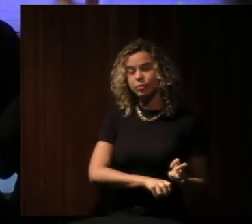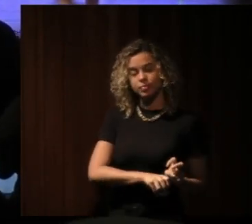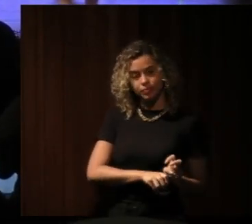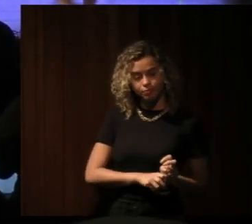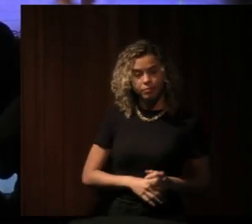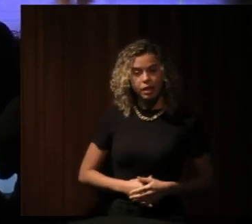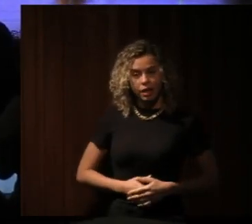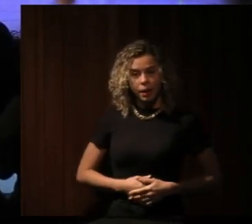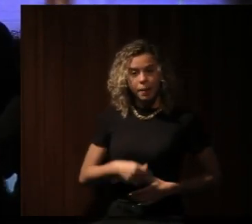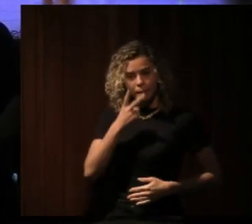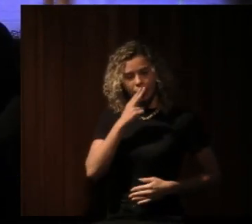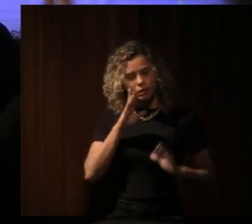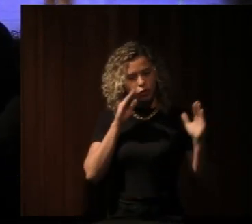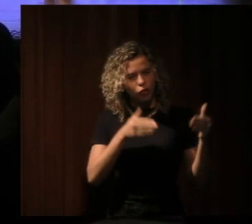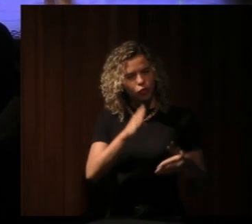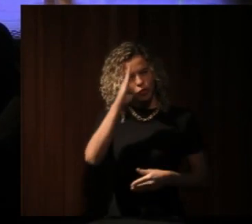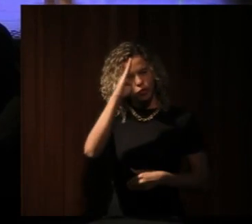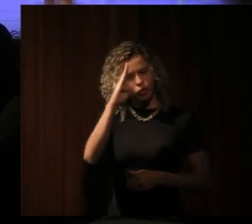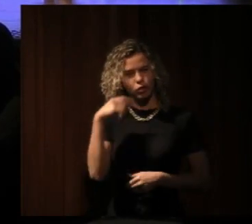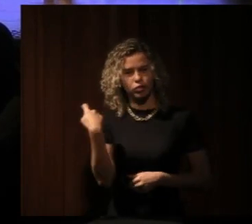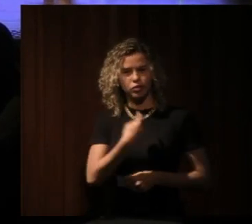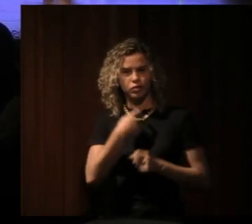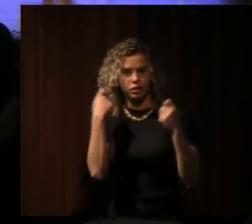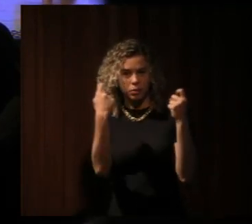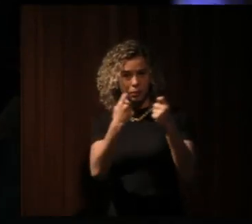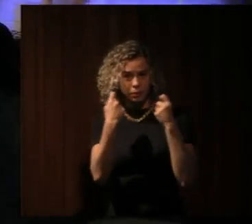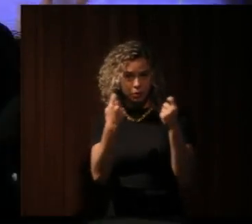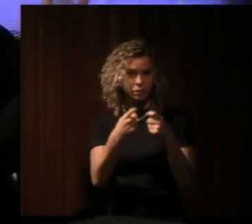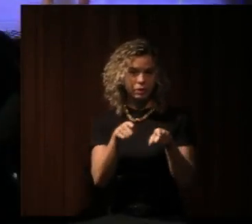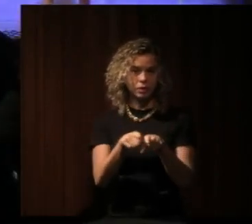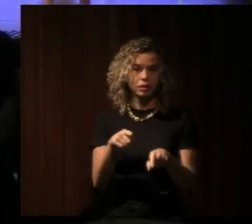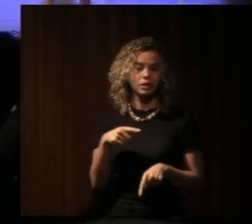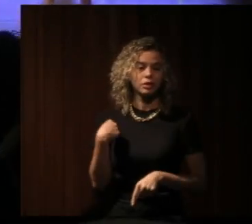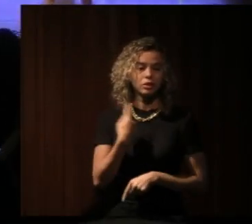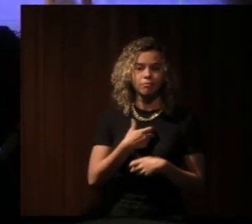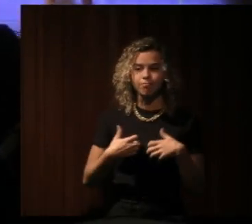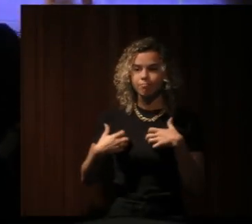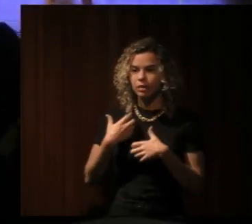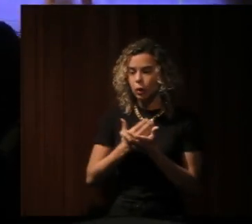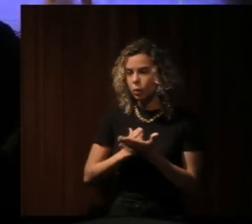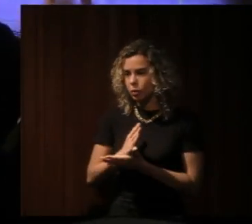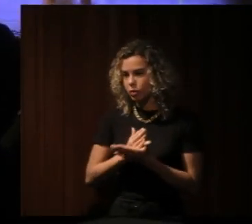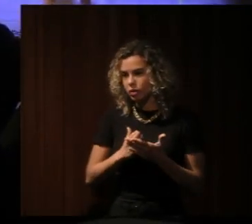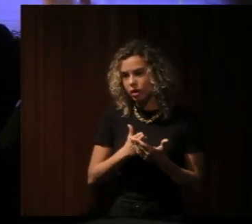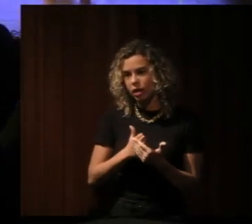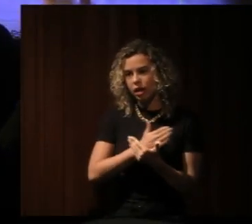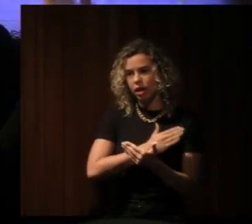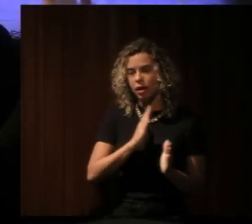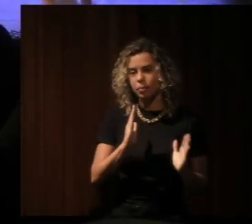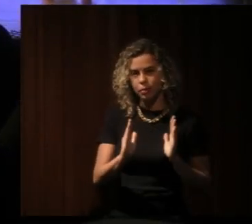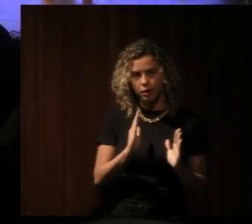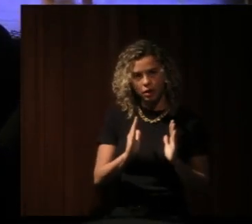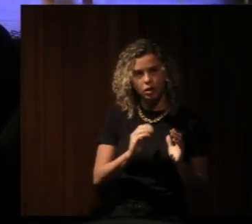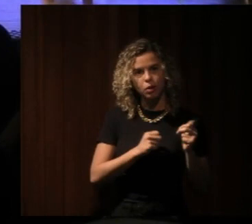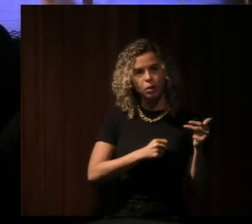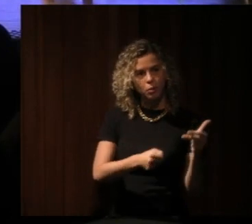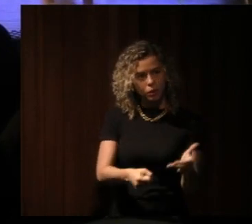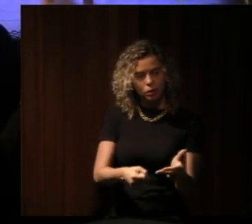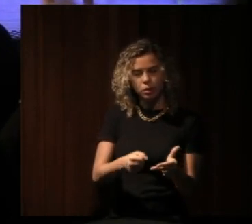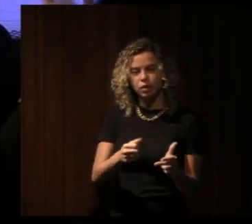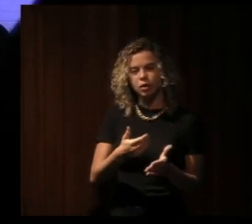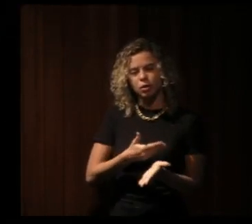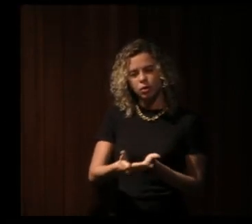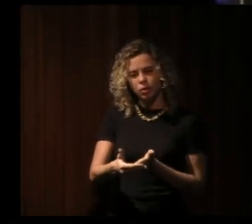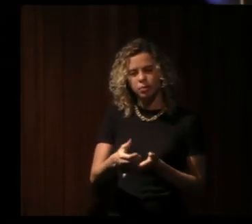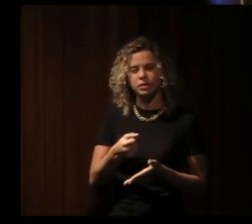muito o centro das nossas preocupações e das nossas inquietações durante essa cobertura esse começo de ano